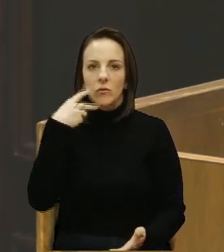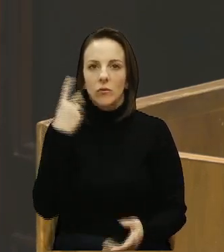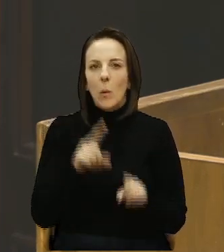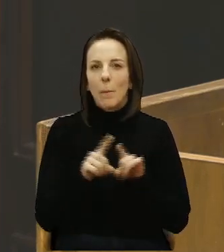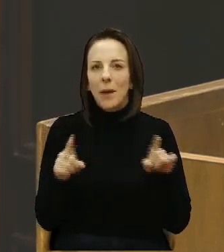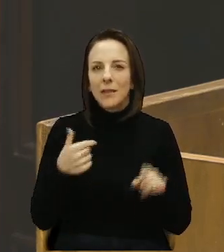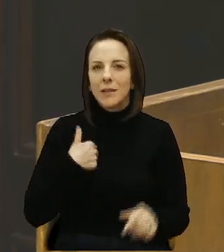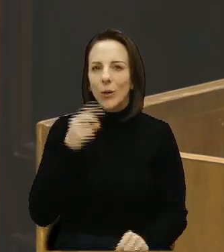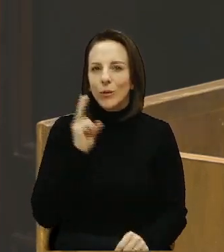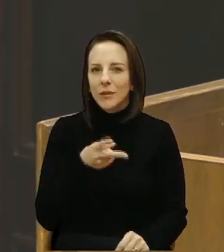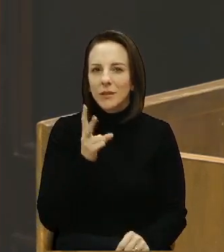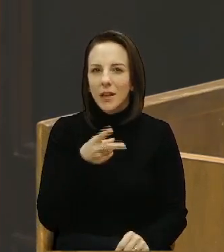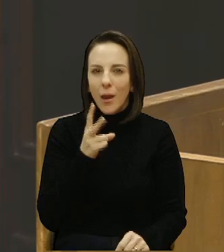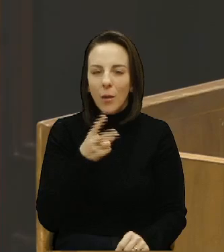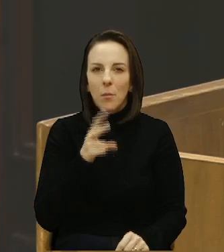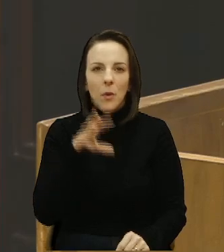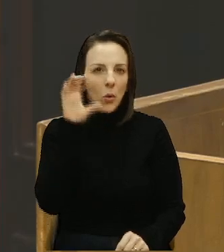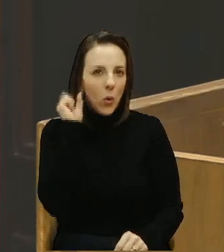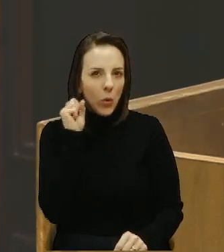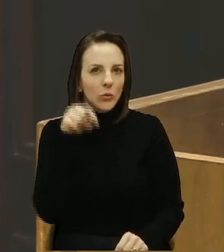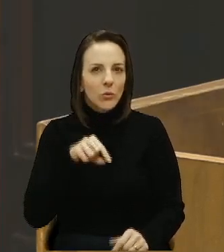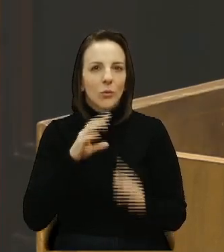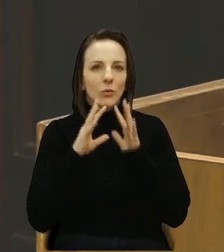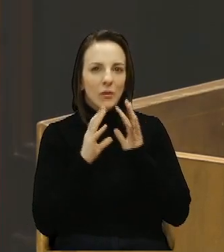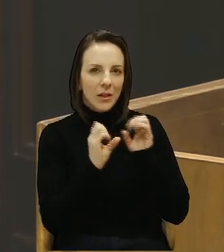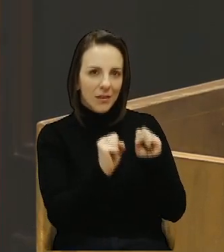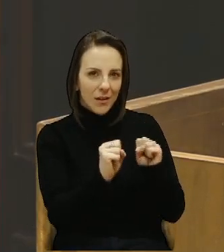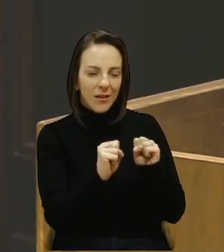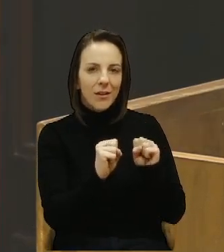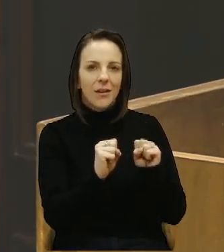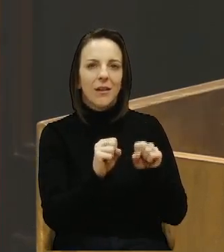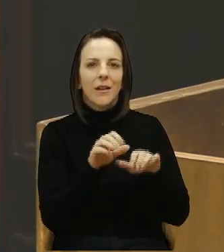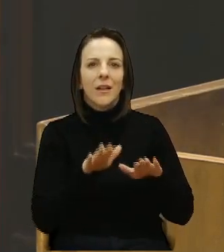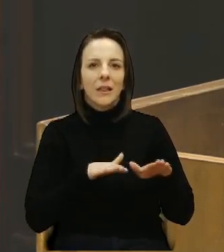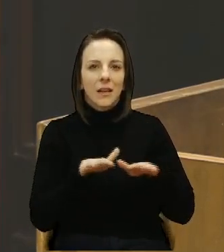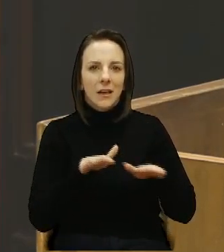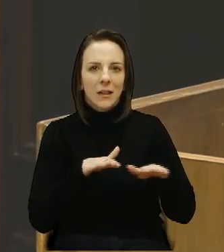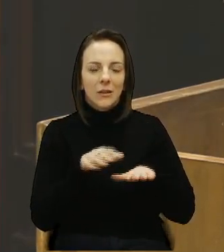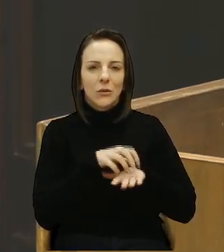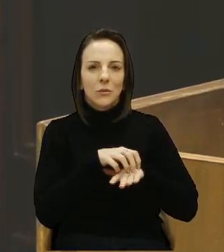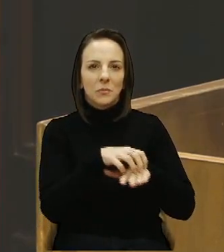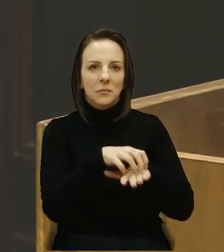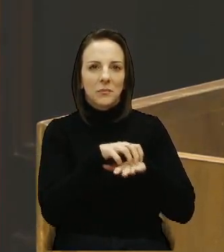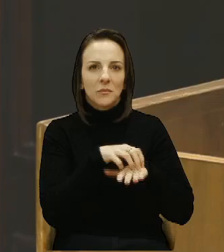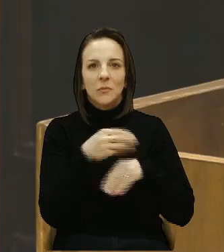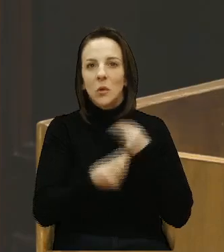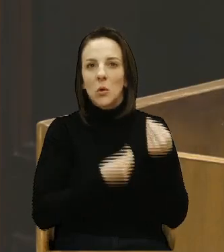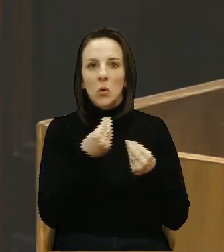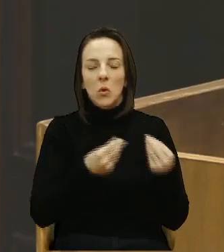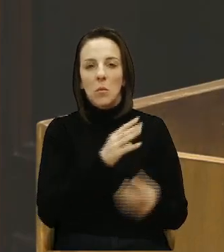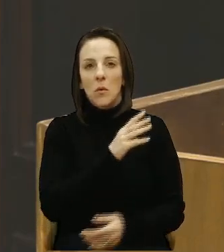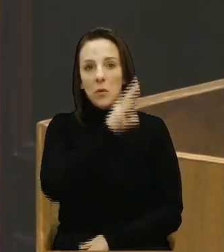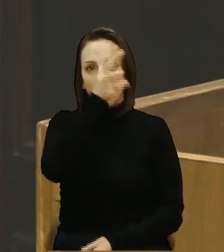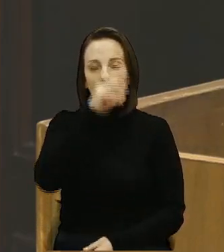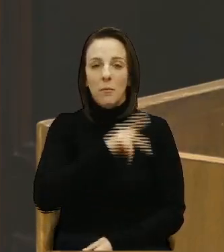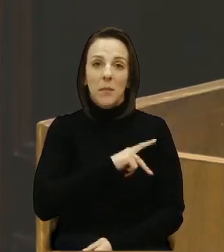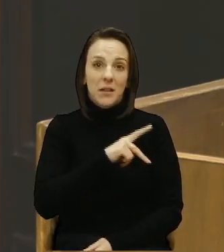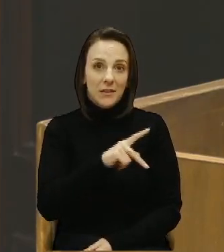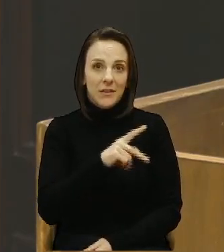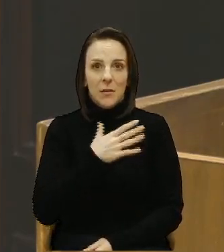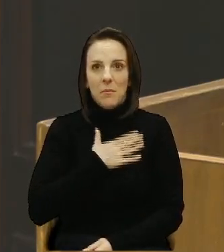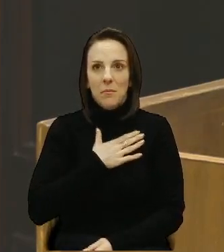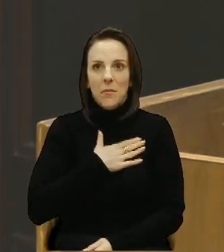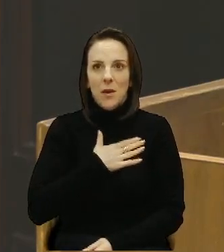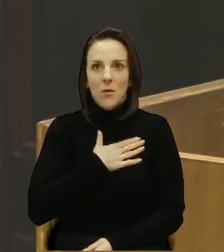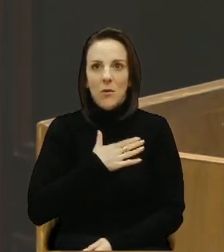da Secretaria de Trânsito e Transportes, e agora, por razão da presidência, o meu mandato, eu praticamente não consigo tocar